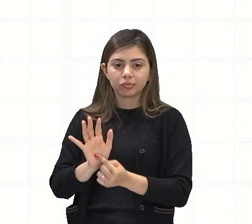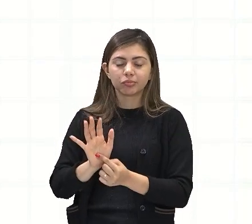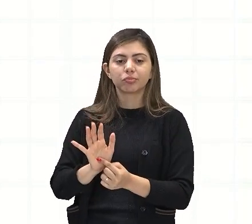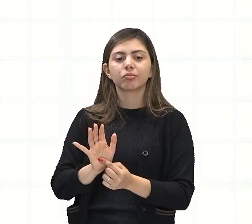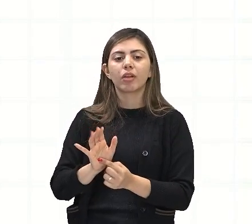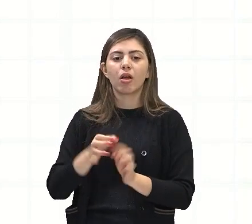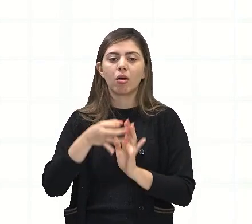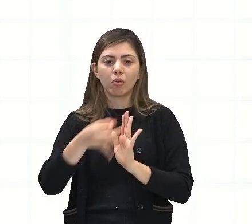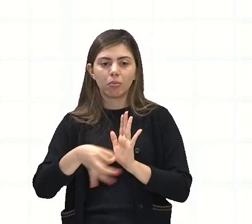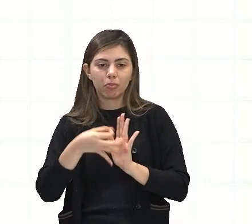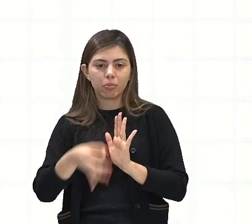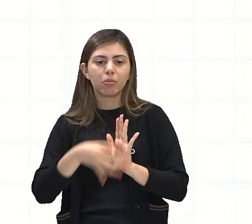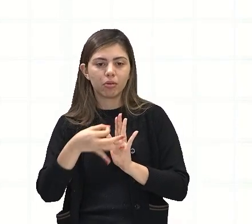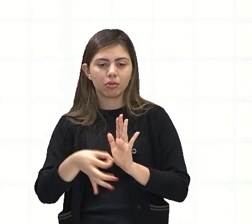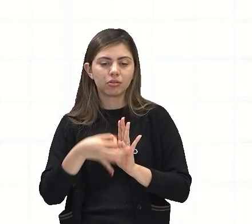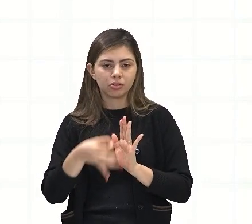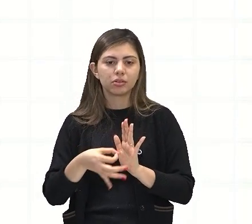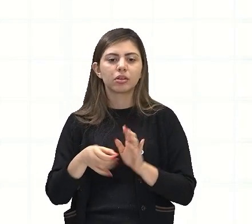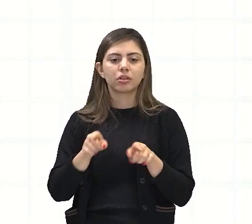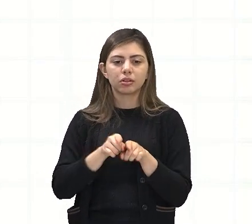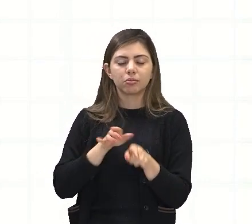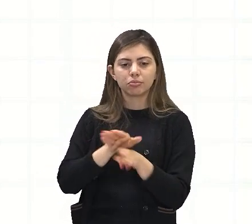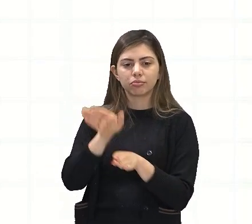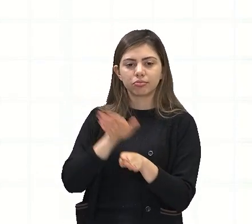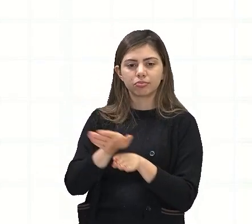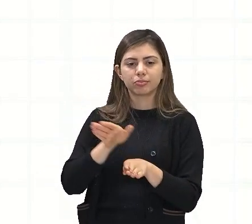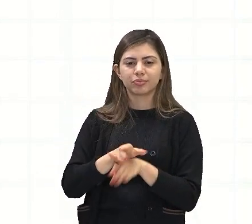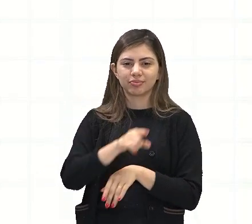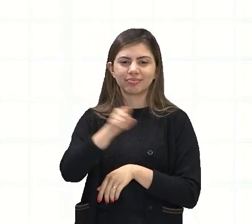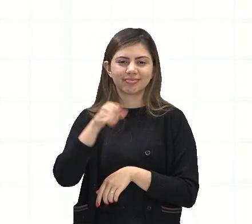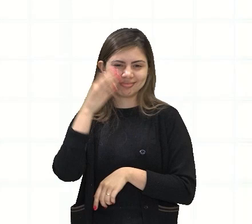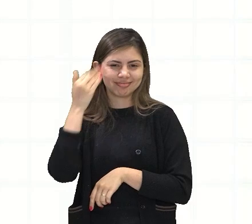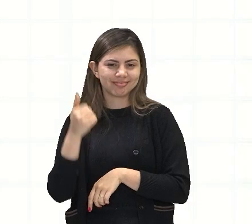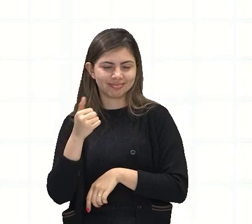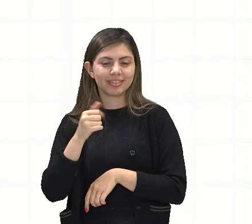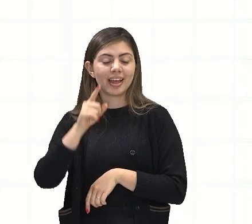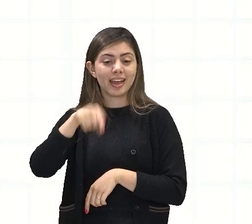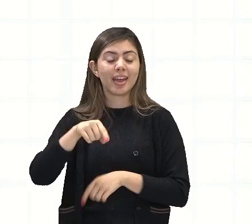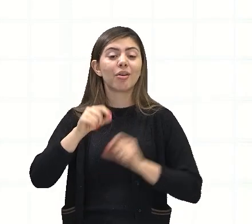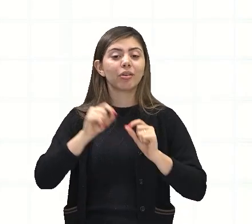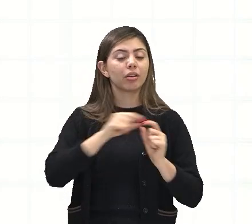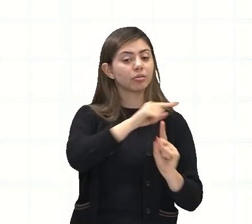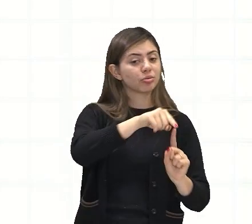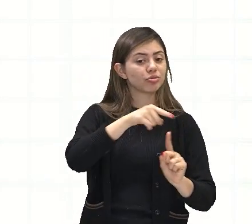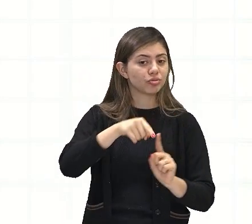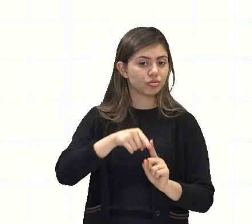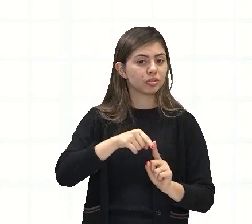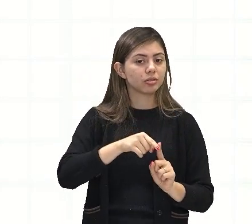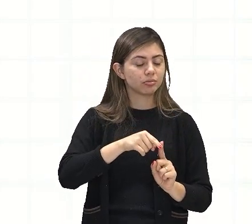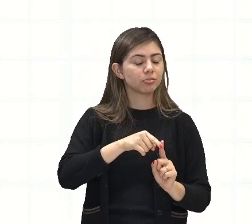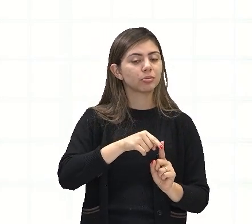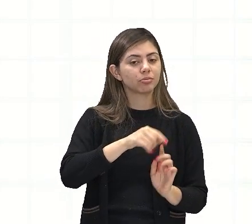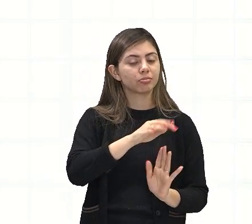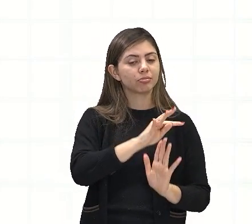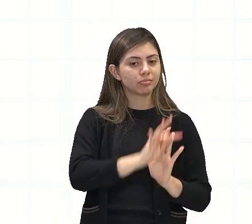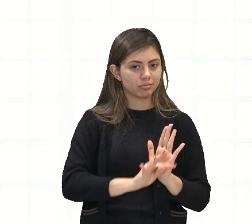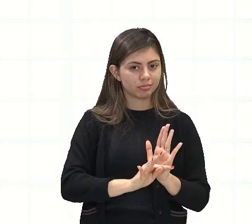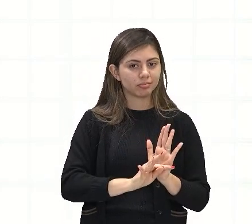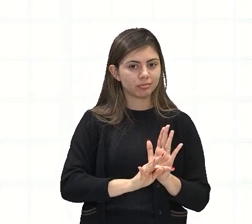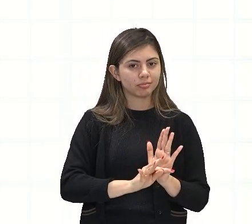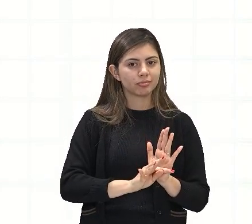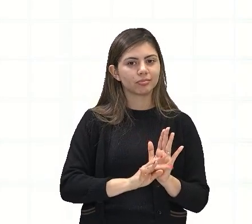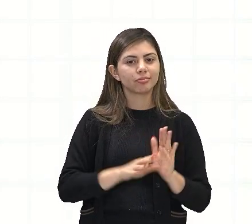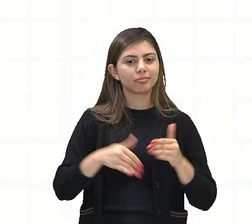expositivo, dissertativo, argumentativo e injuntivo, você já sabe. Esses são os tipos textuais nos quais,